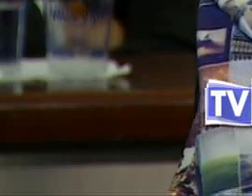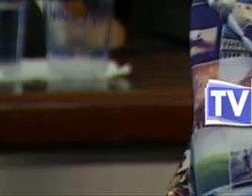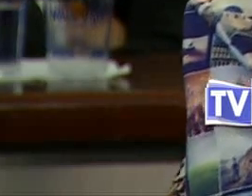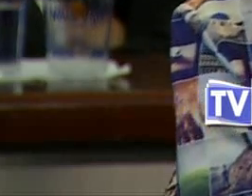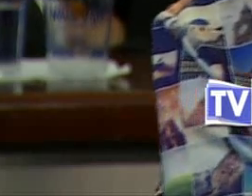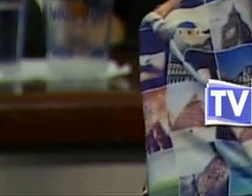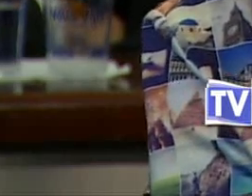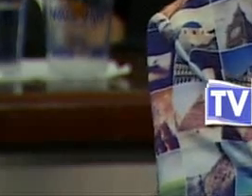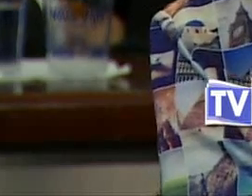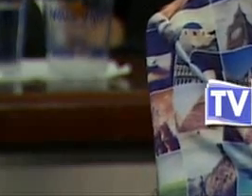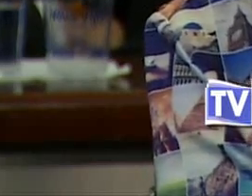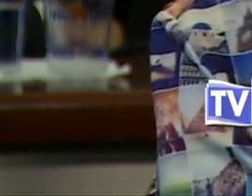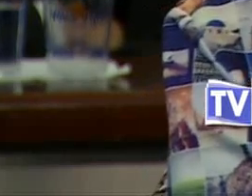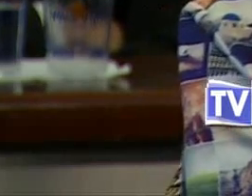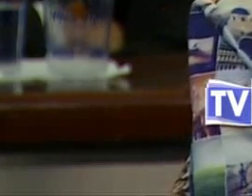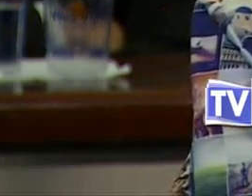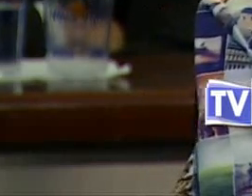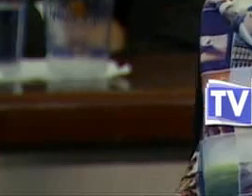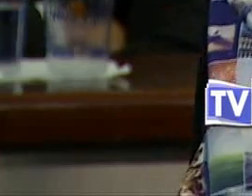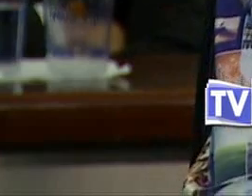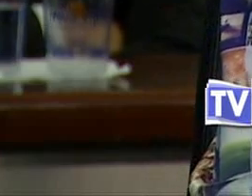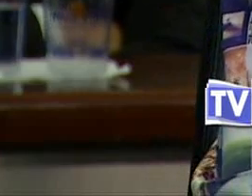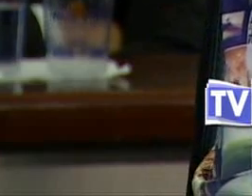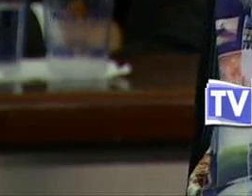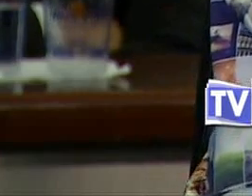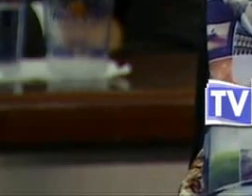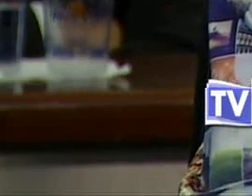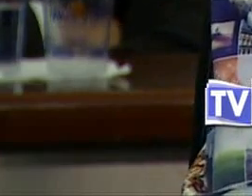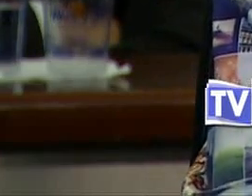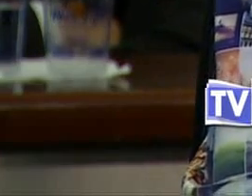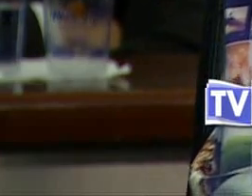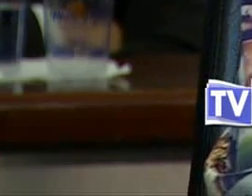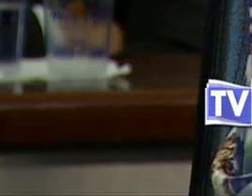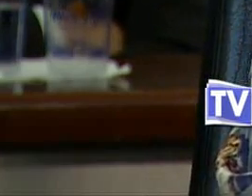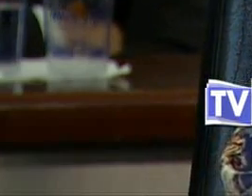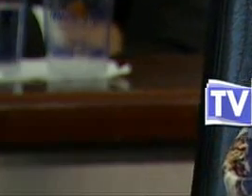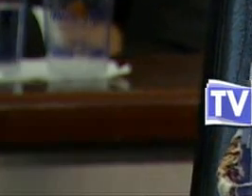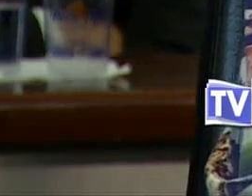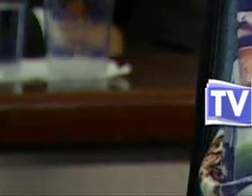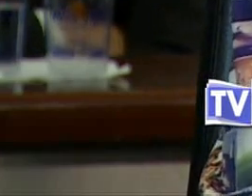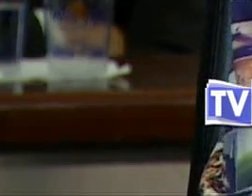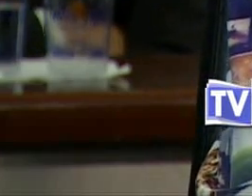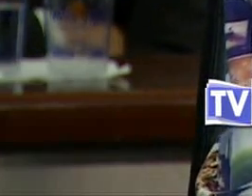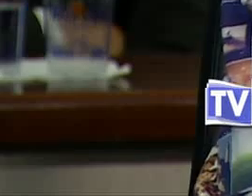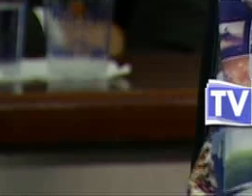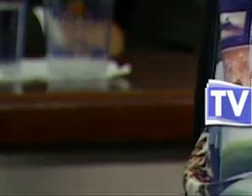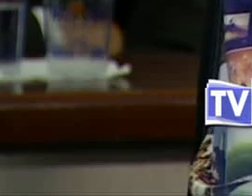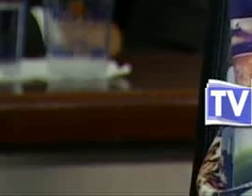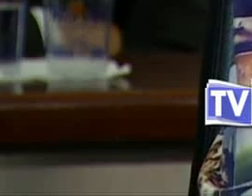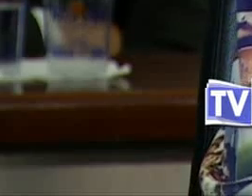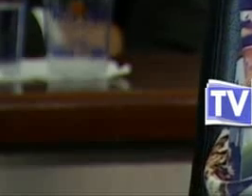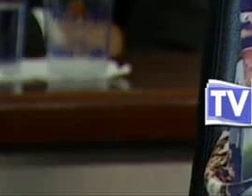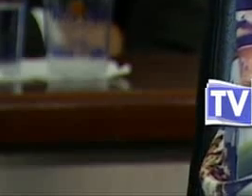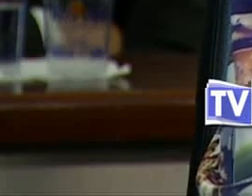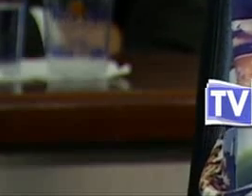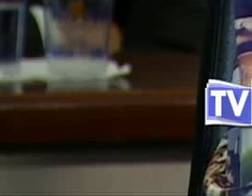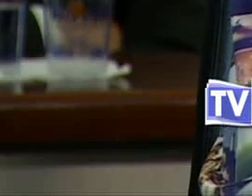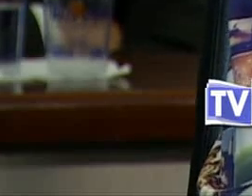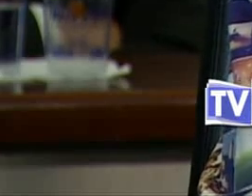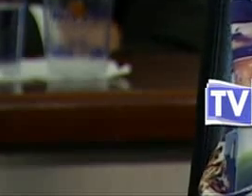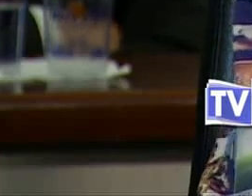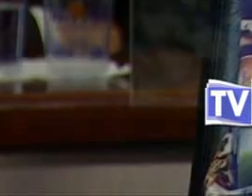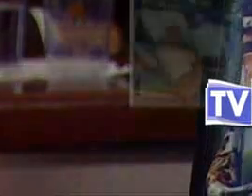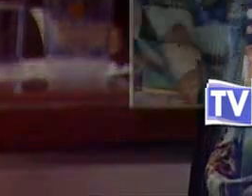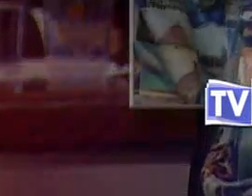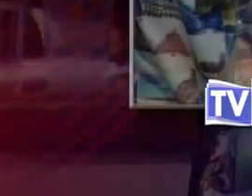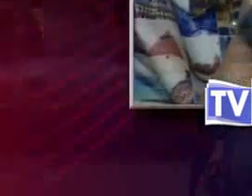possível. O senhor tem razão que pode ter uma influência. Quanto mais lixo eu produzo, maior é a conta que eu vou gastar e que as empresas de